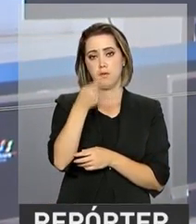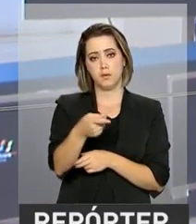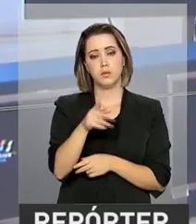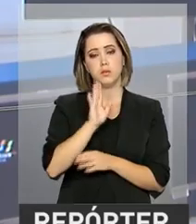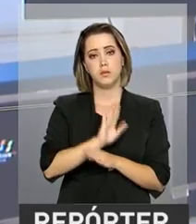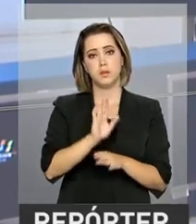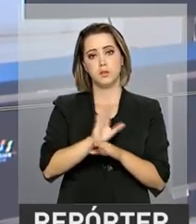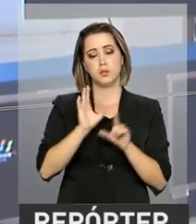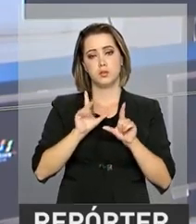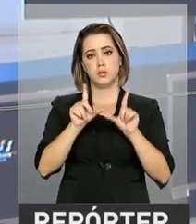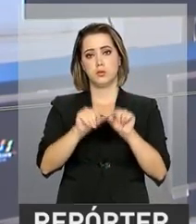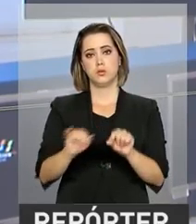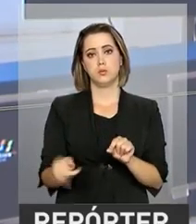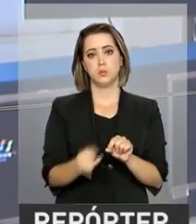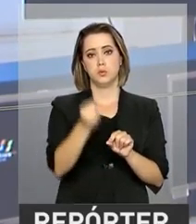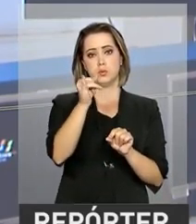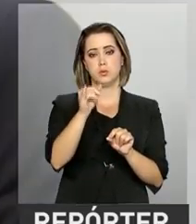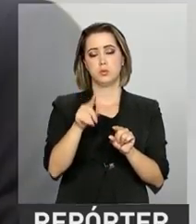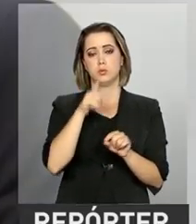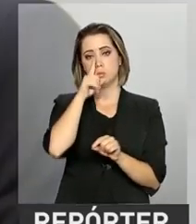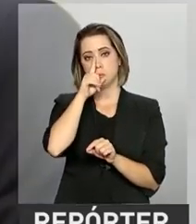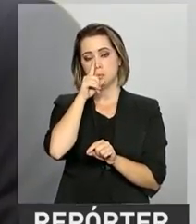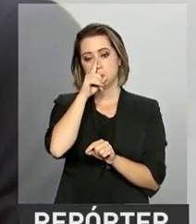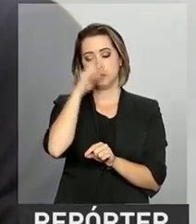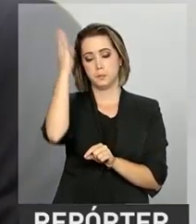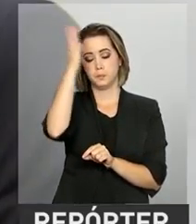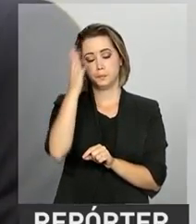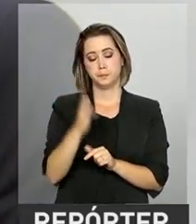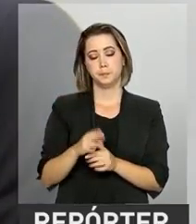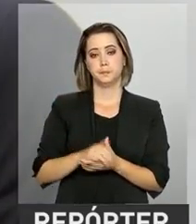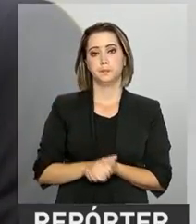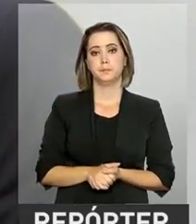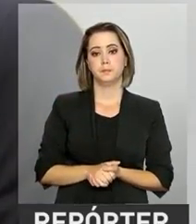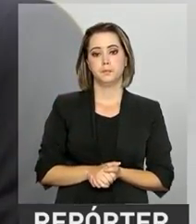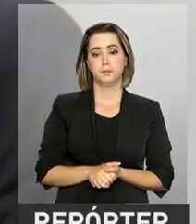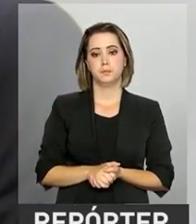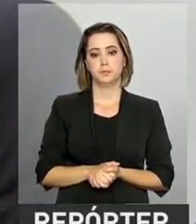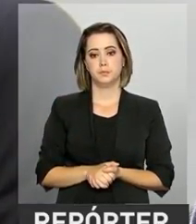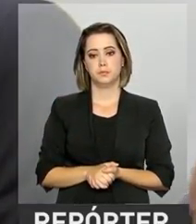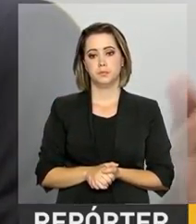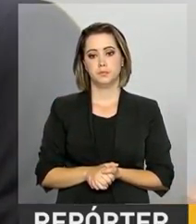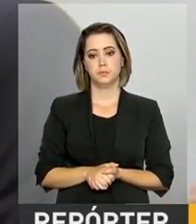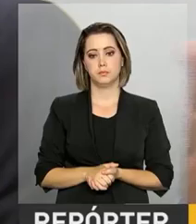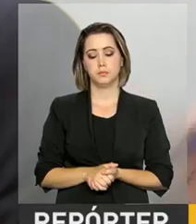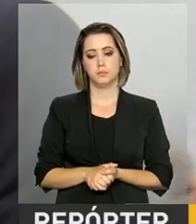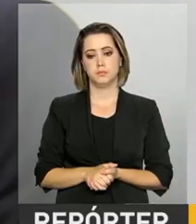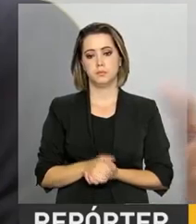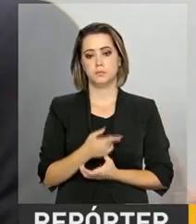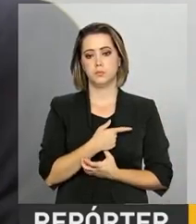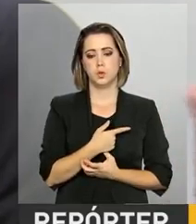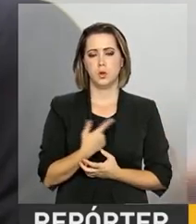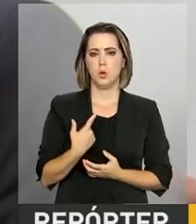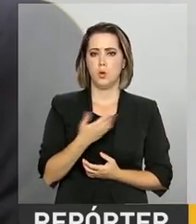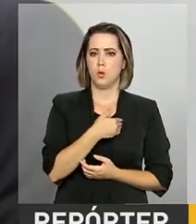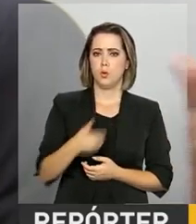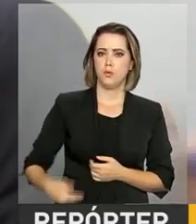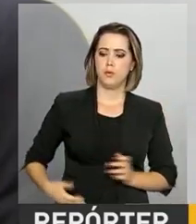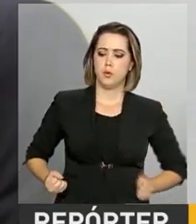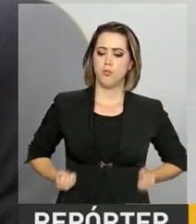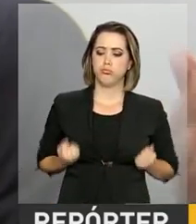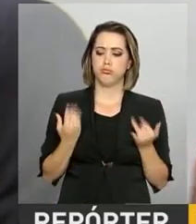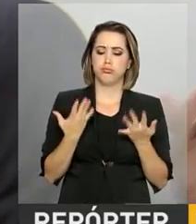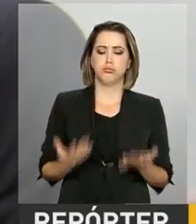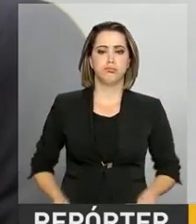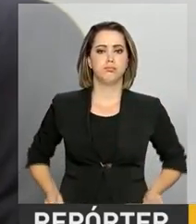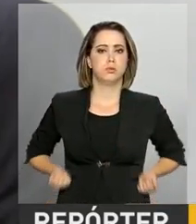reduzir juros e risco país. Na medida em que se gasta mais, o governo gasta mais